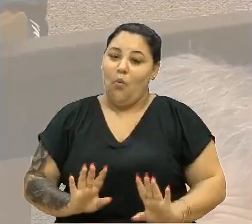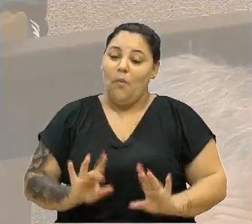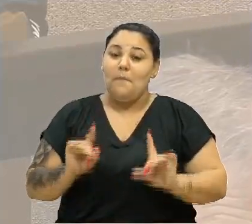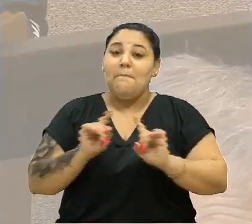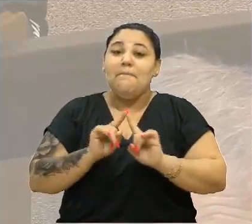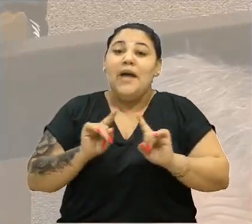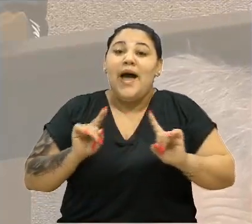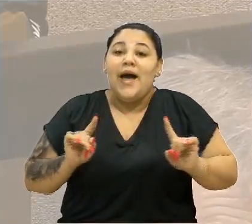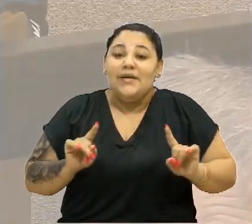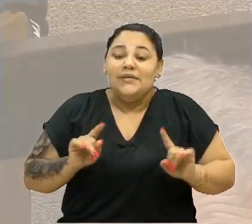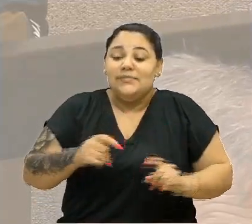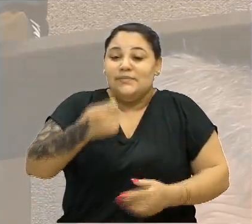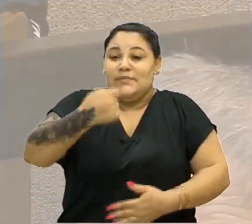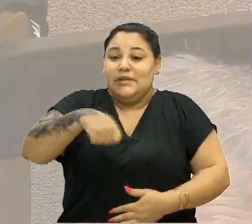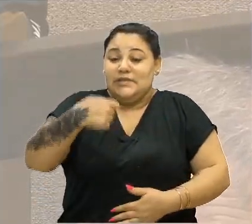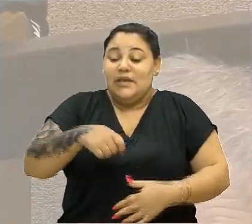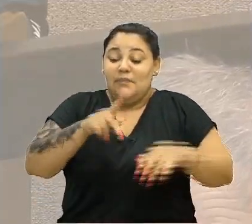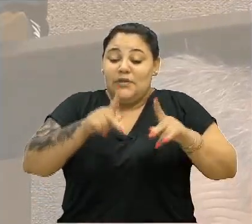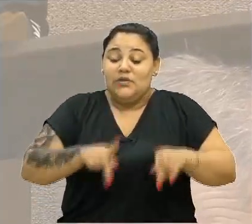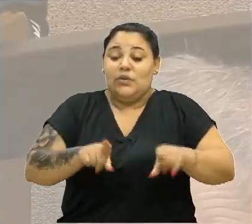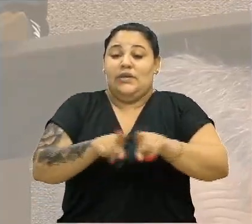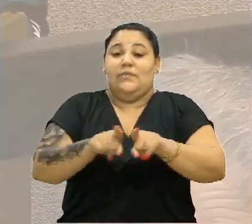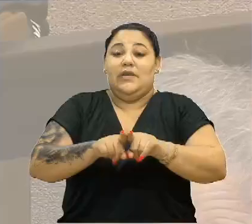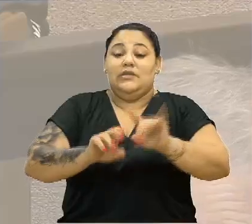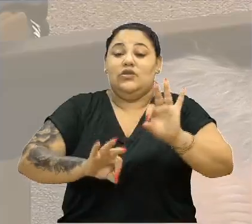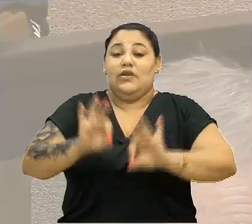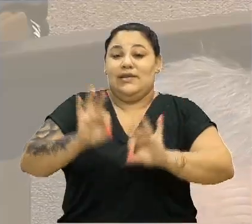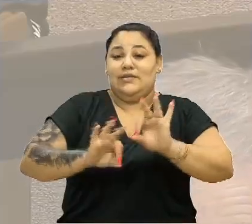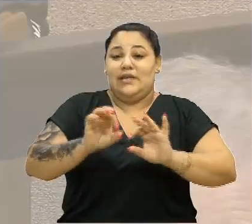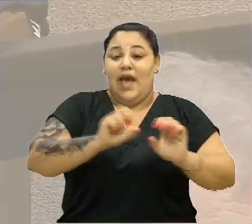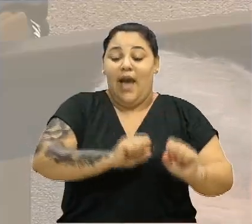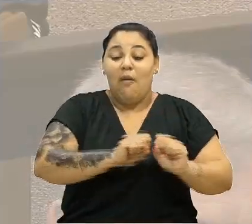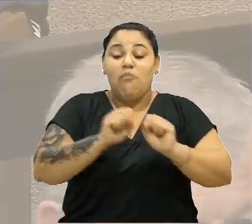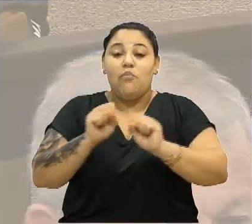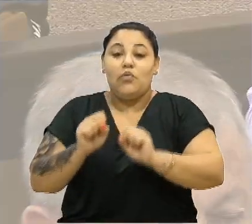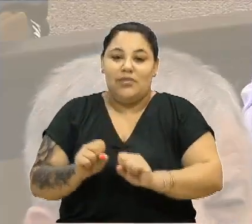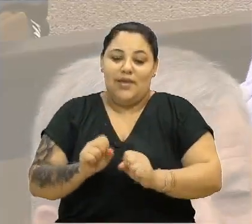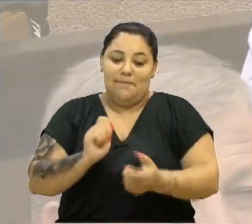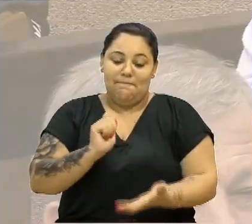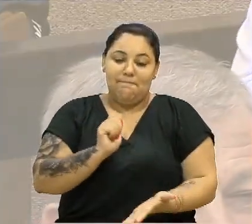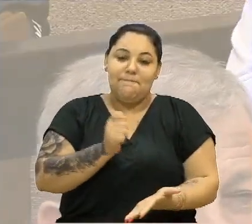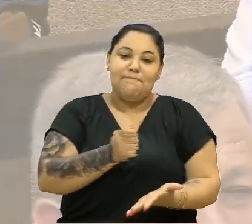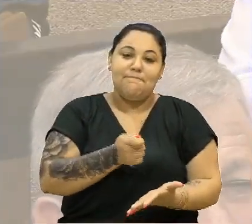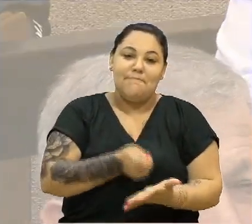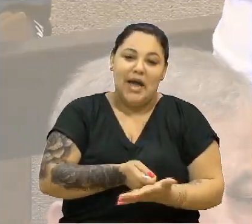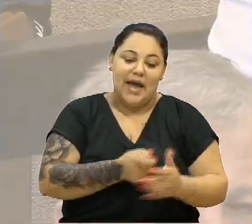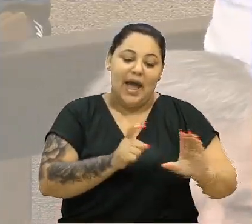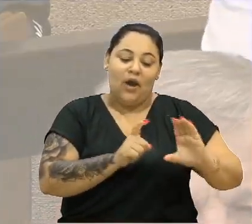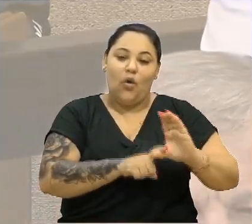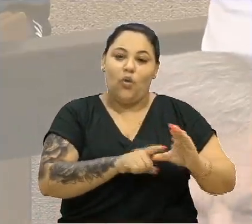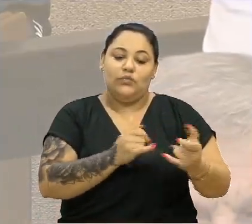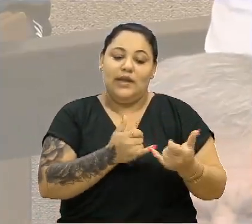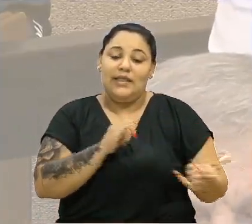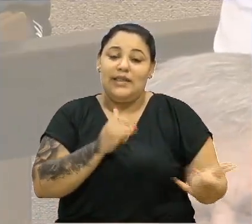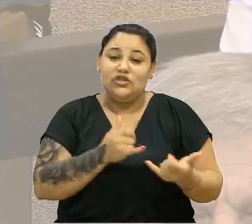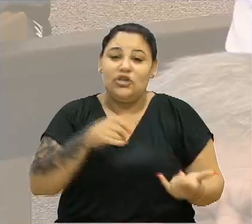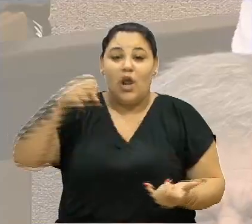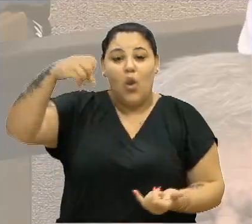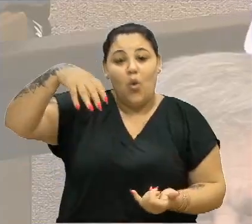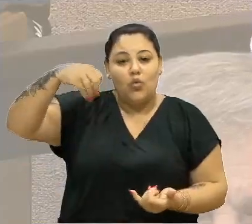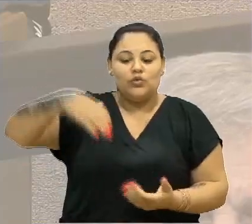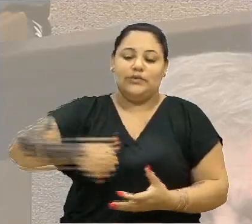pessoa também, de uma forma, se organize a ela poder, então, pagar ali a sua conta de energia elétrica,